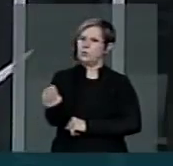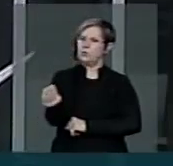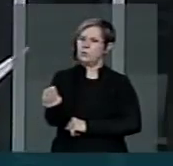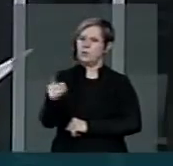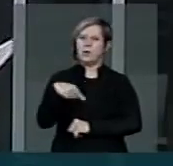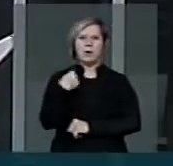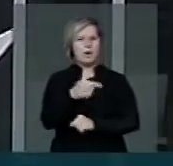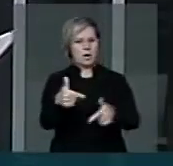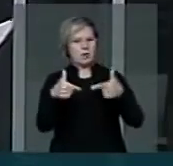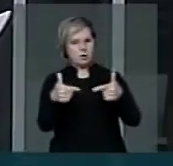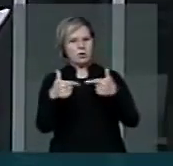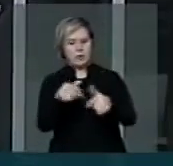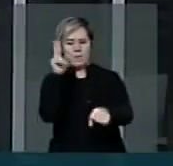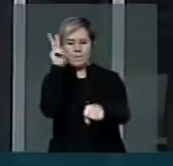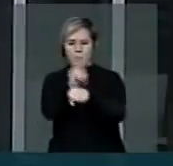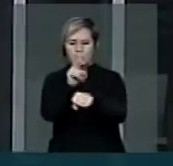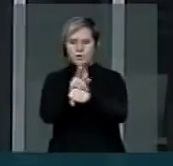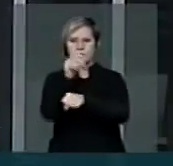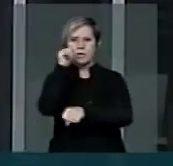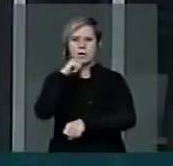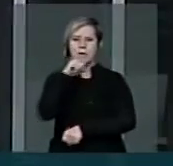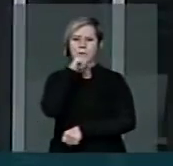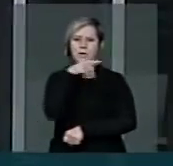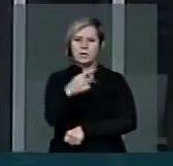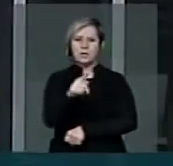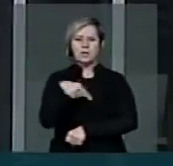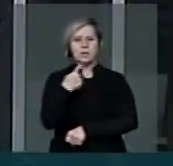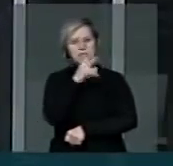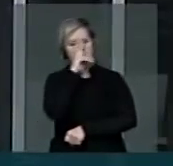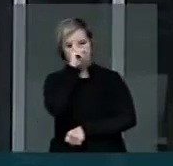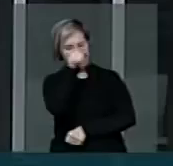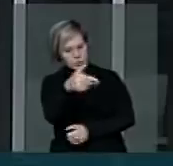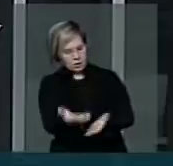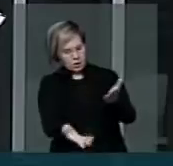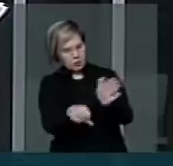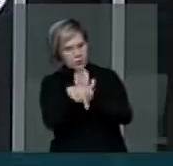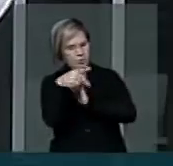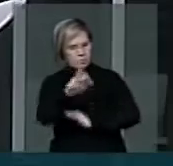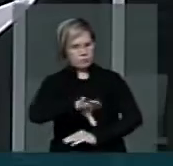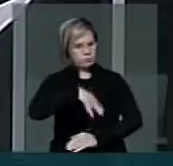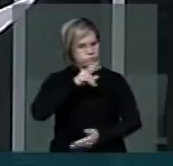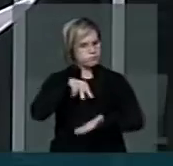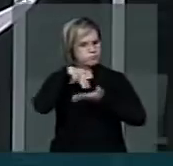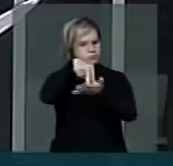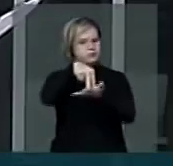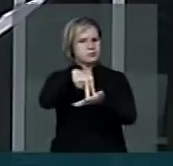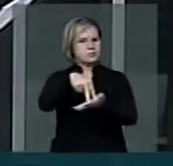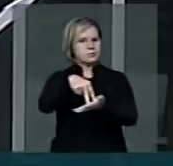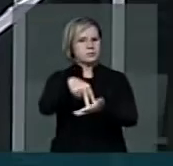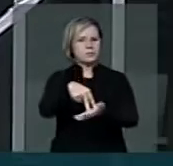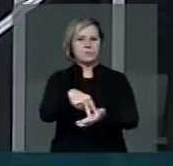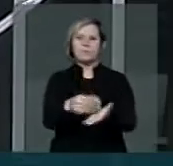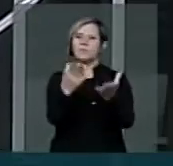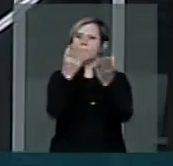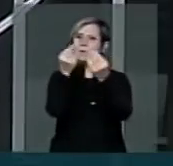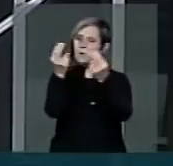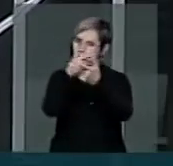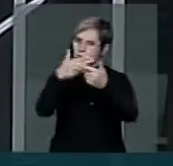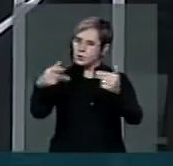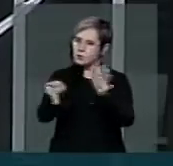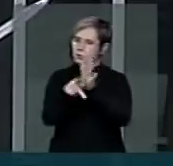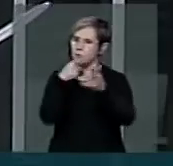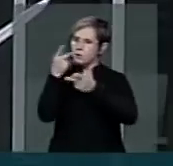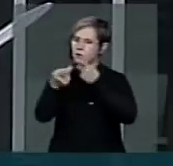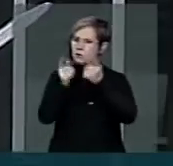luta é para proteger esta mãe que consideramos uma heroína. Senhor presidente, muitas outras colocações